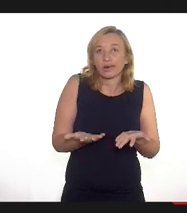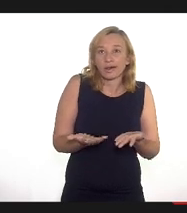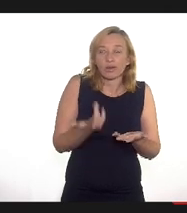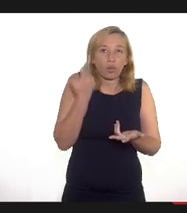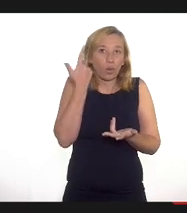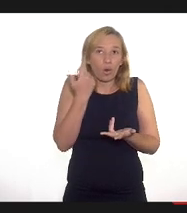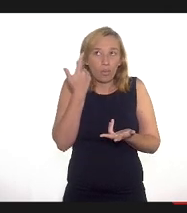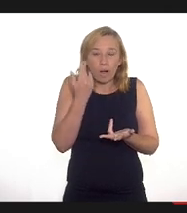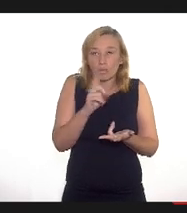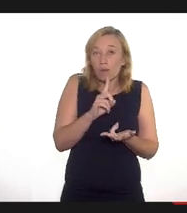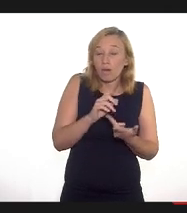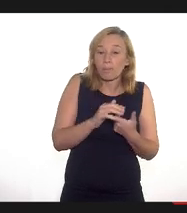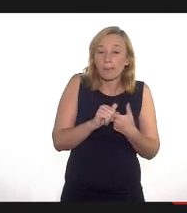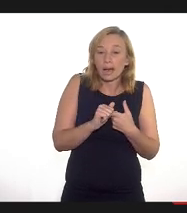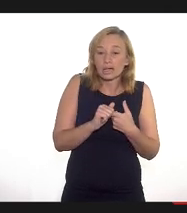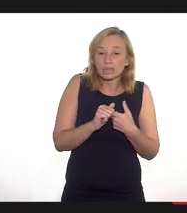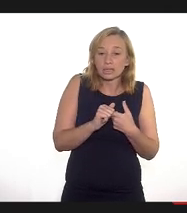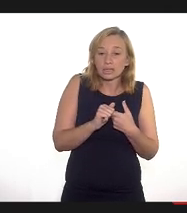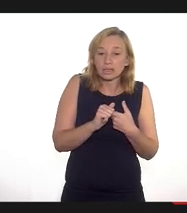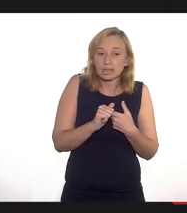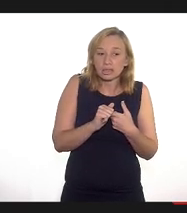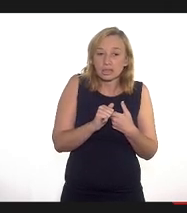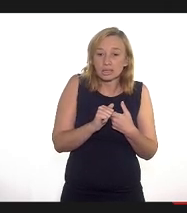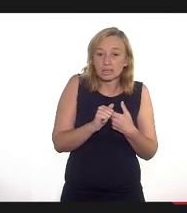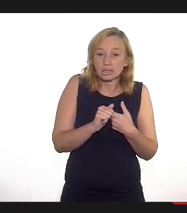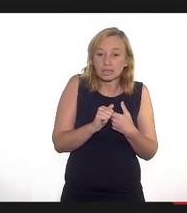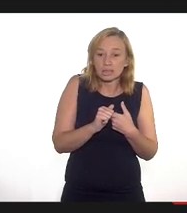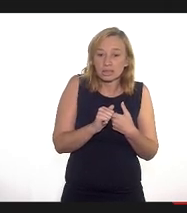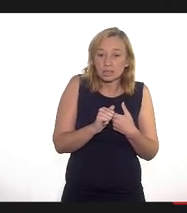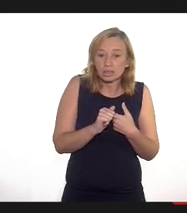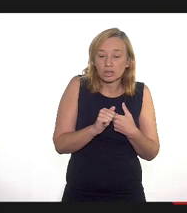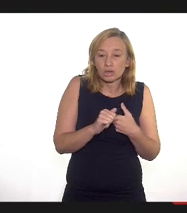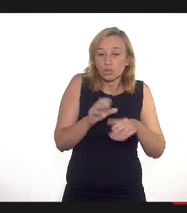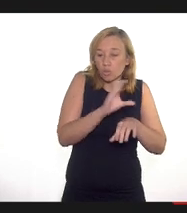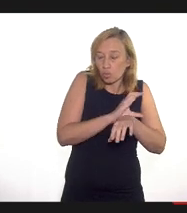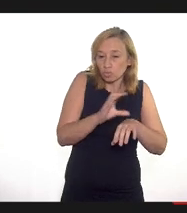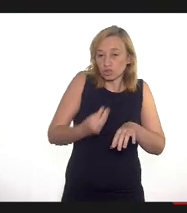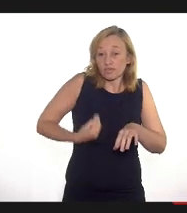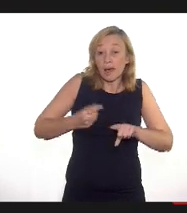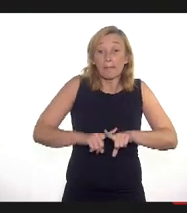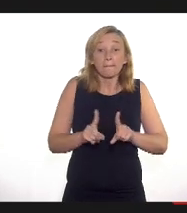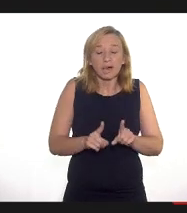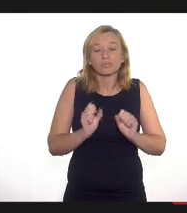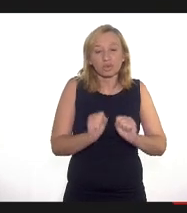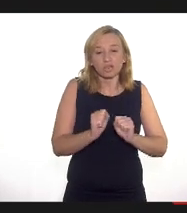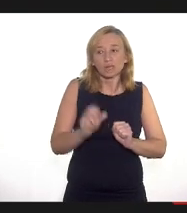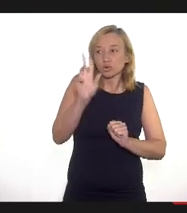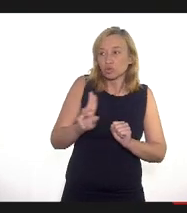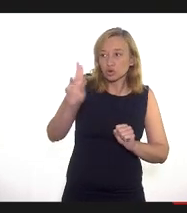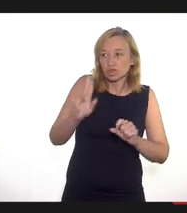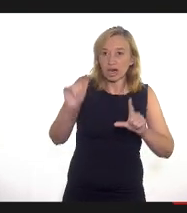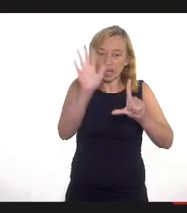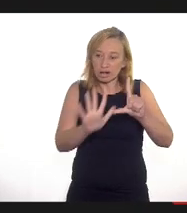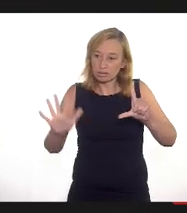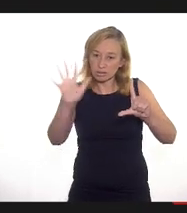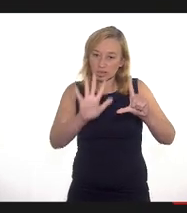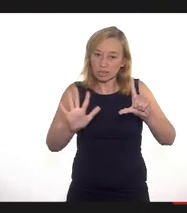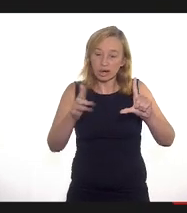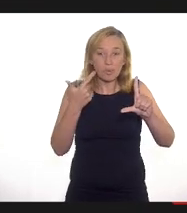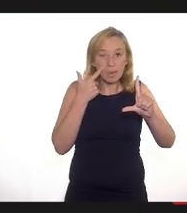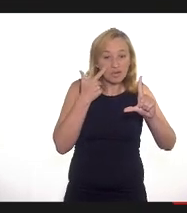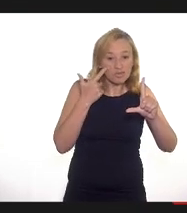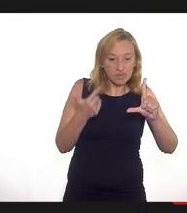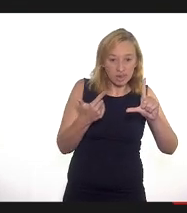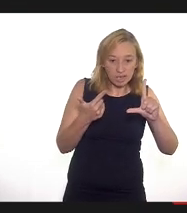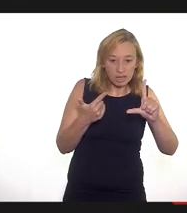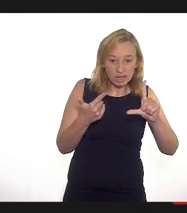normal, porque não foi a normalidade de um curso presencial, mas puderam utilizar as ferramentas para poder medir, né,